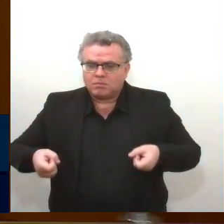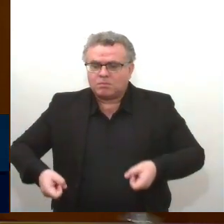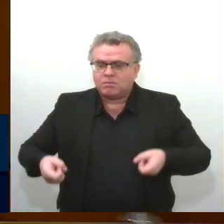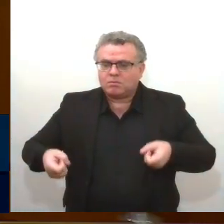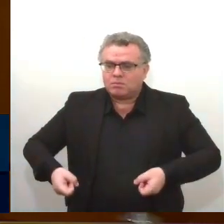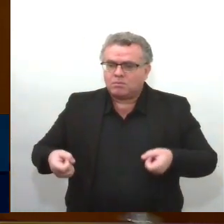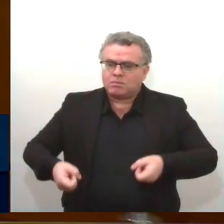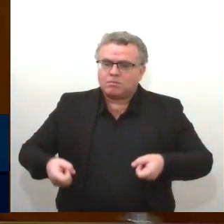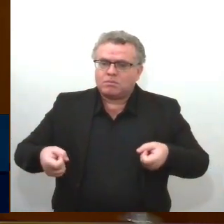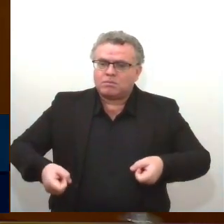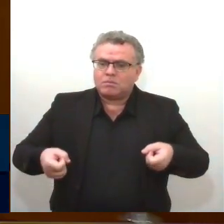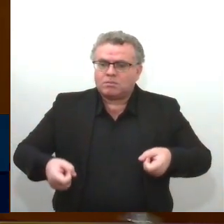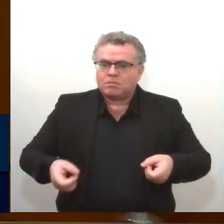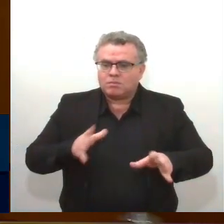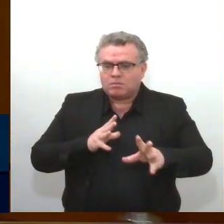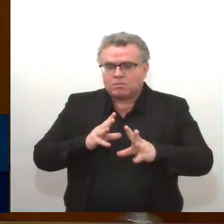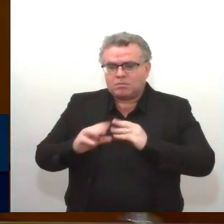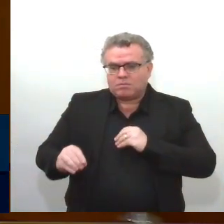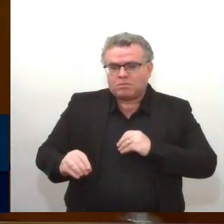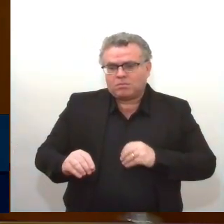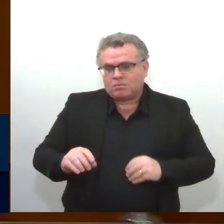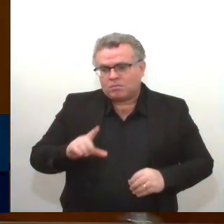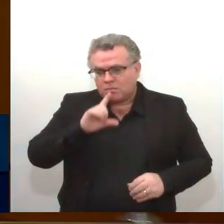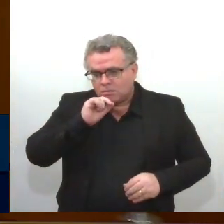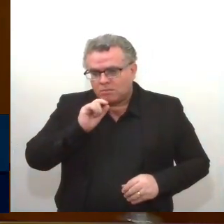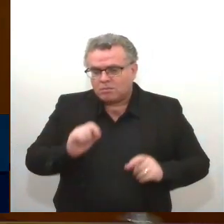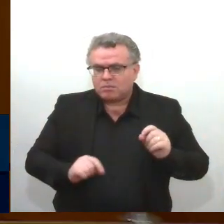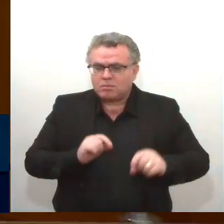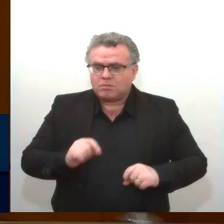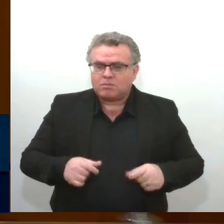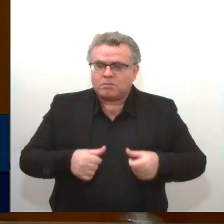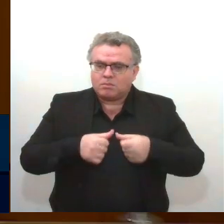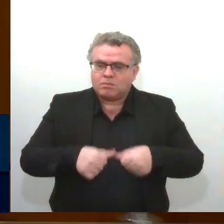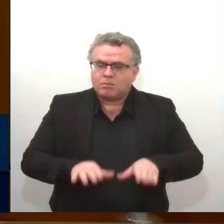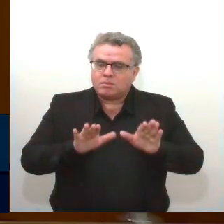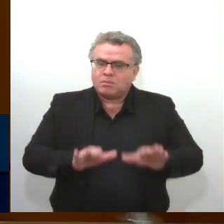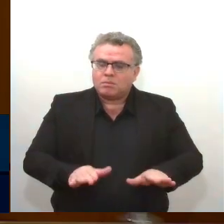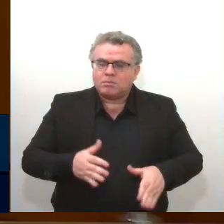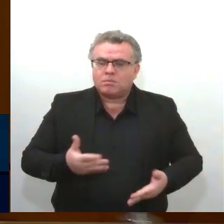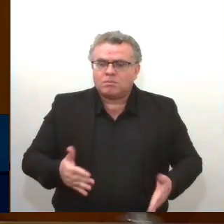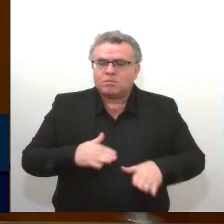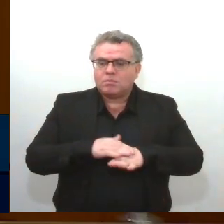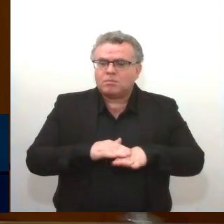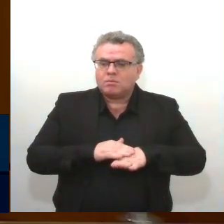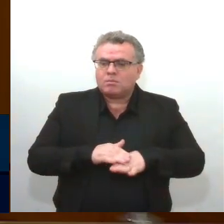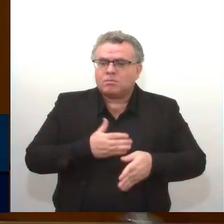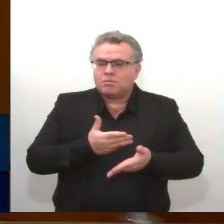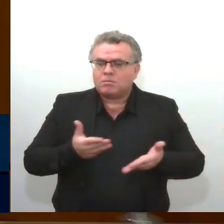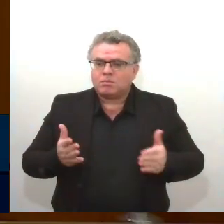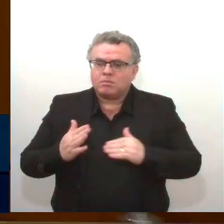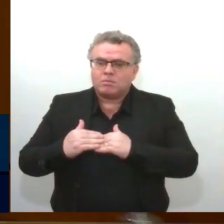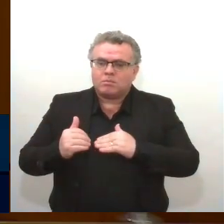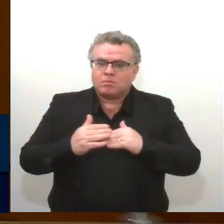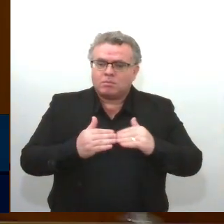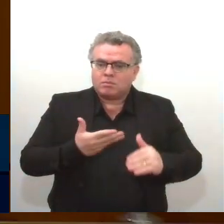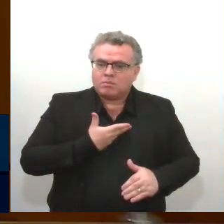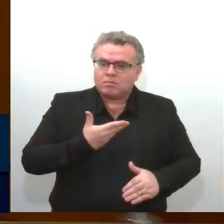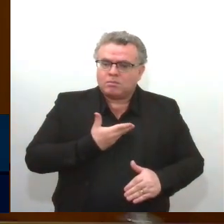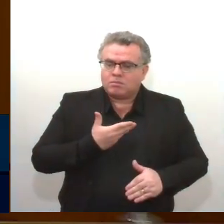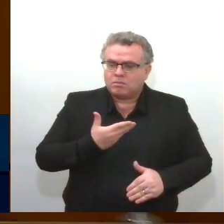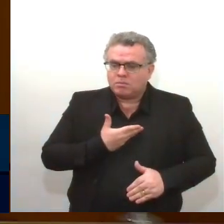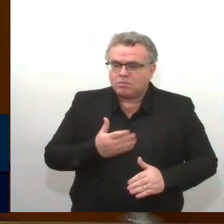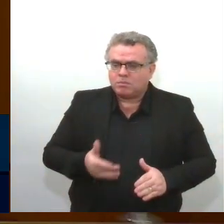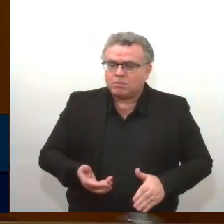Aracaju não fiz questão de ficar lá conversando confortando alguns amigos Vim chegar aqui em Aracaju ontem quase 10 horas da